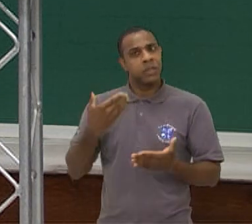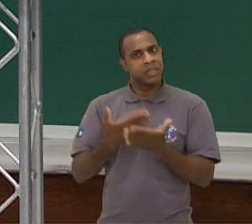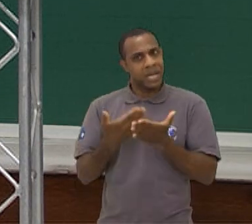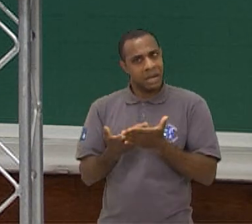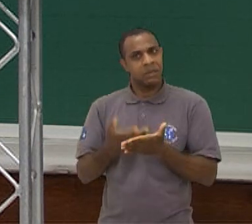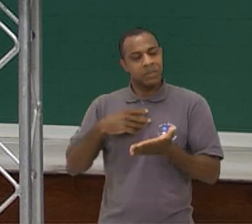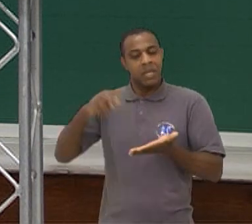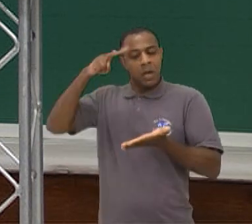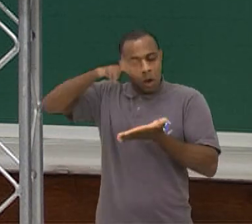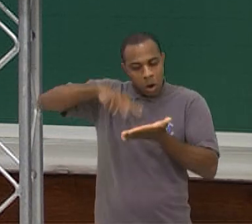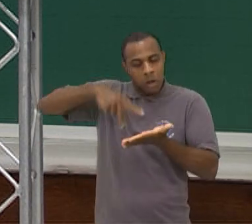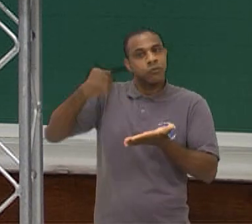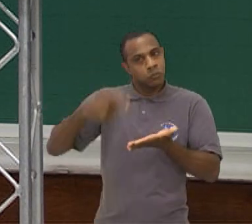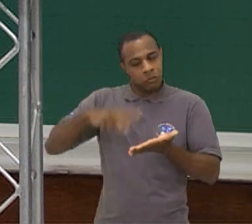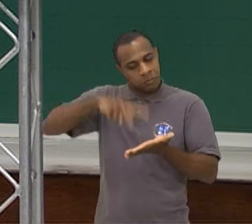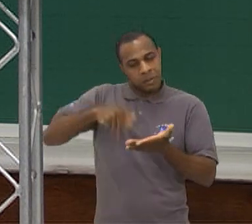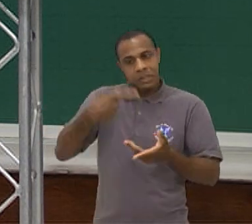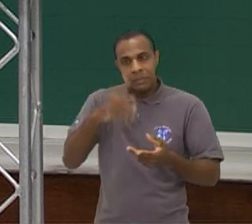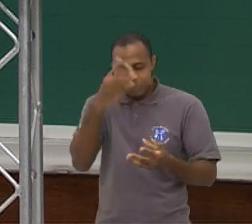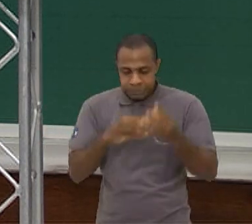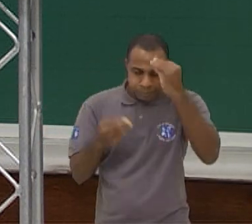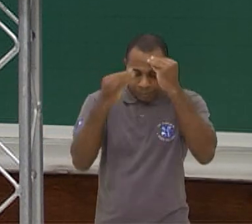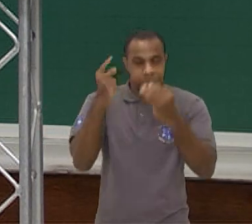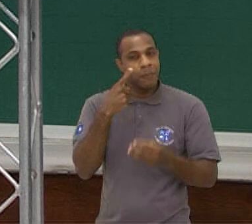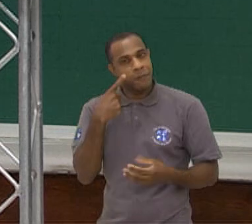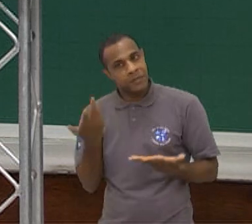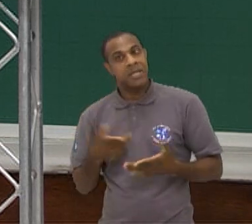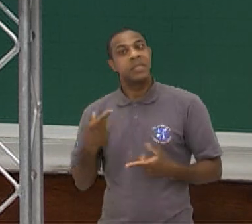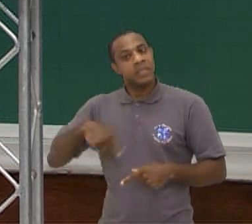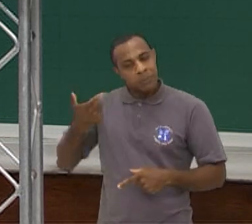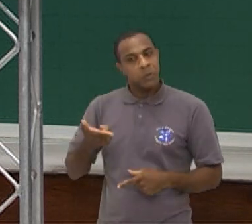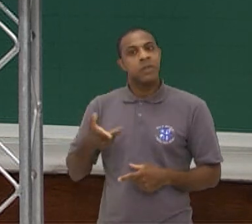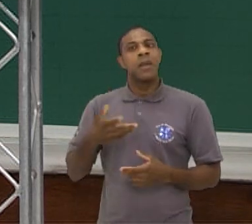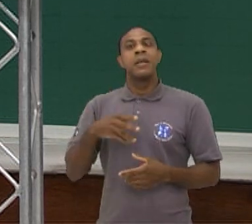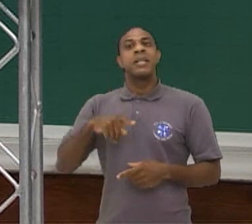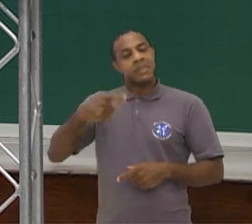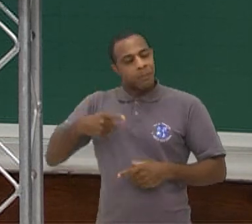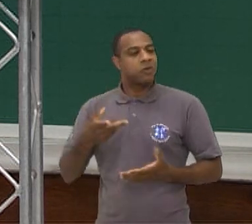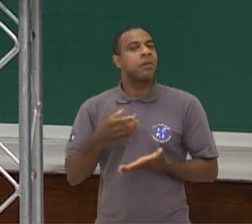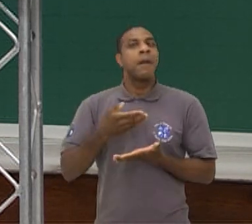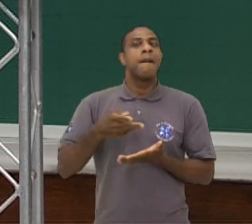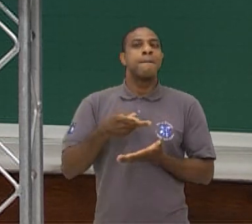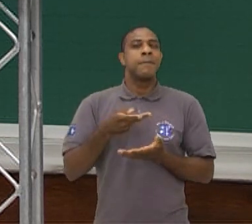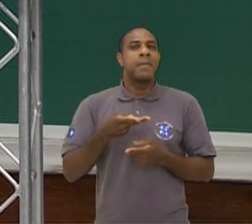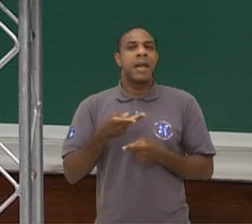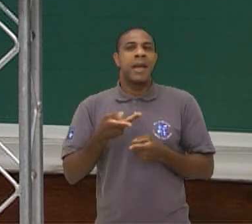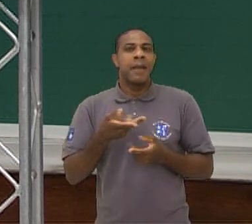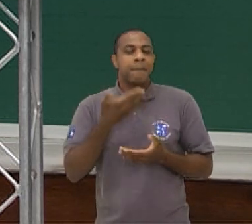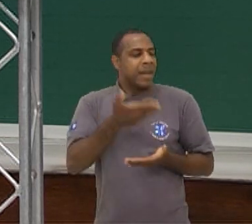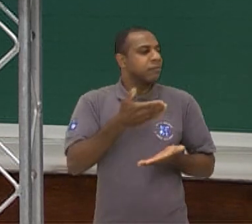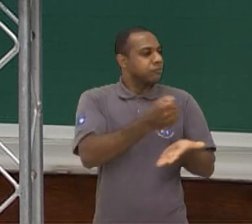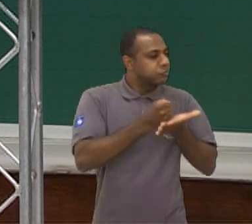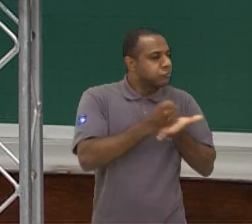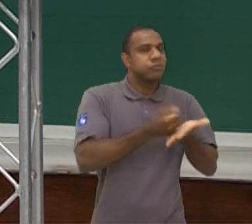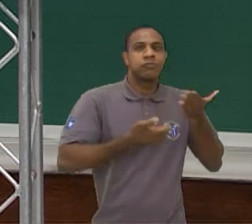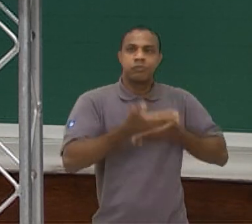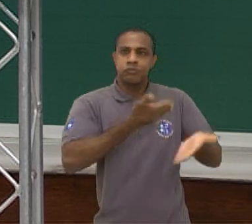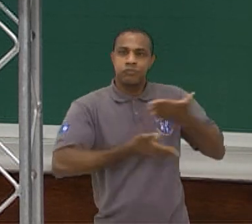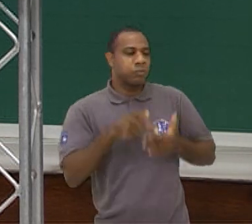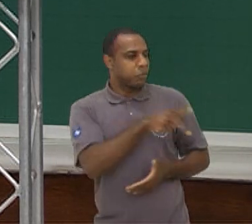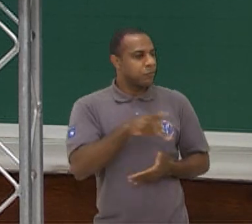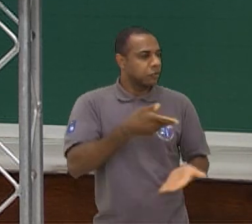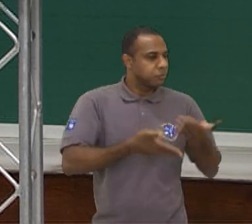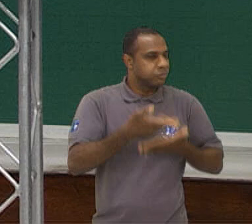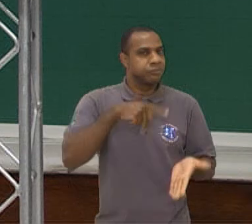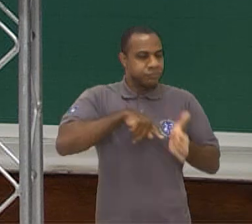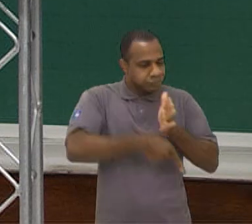essas palavras e você vê se você compreendeu. E aí procura o seu professor, procura a sua escola, seus outros colegas, para você aprofundar